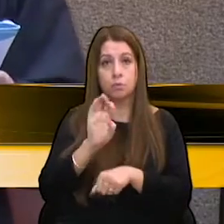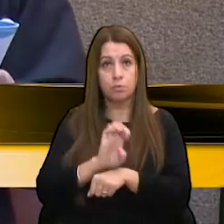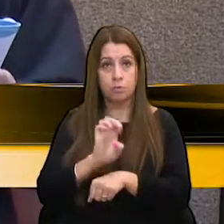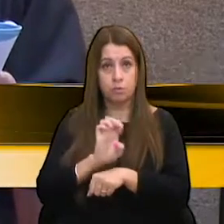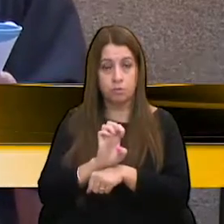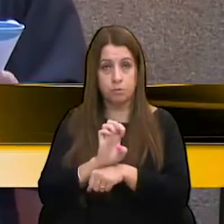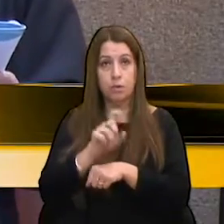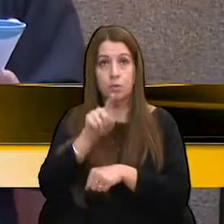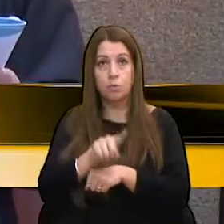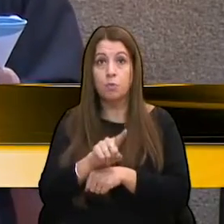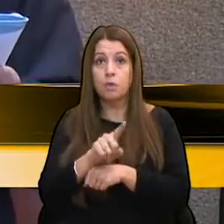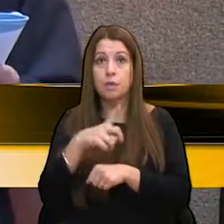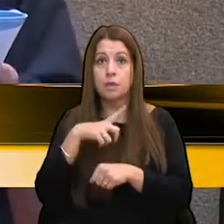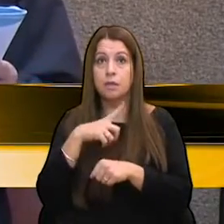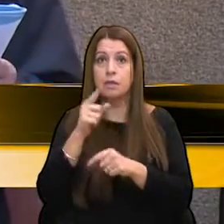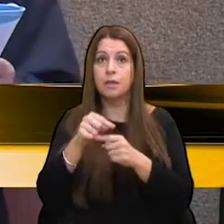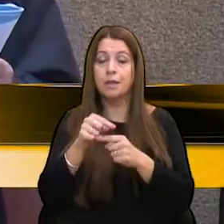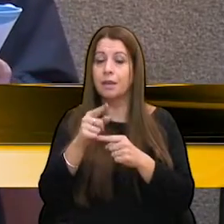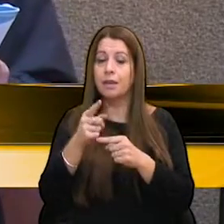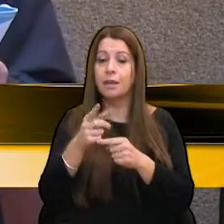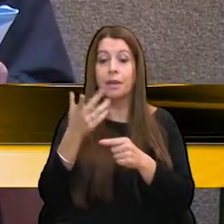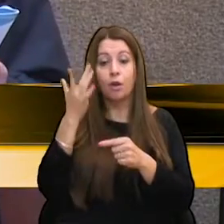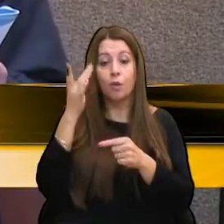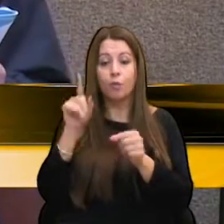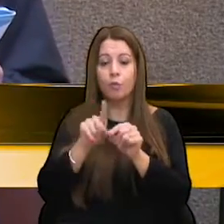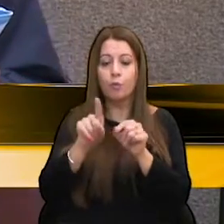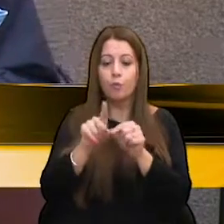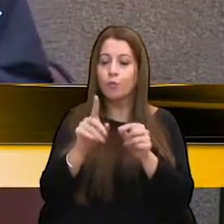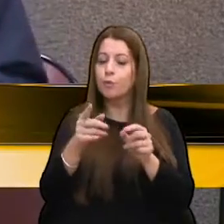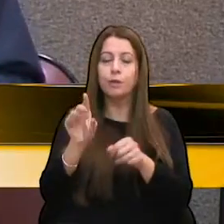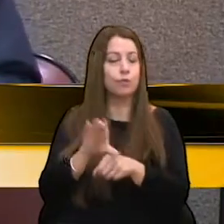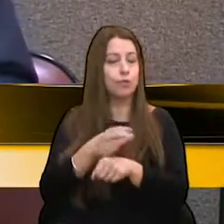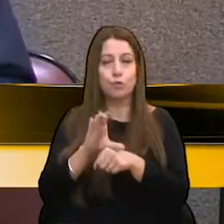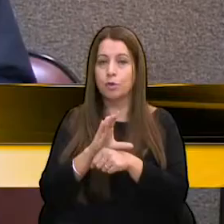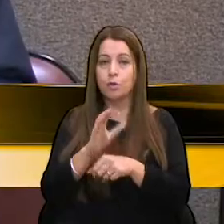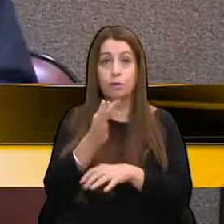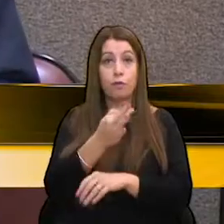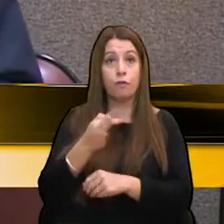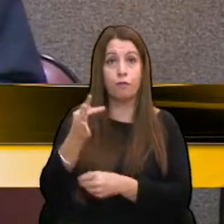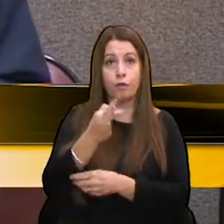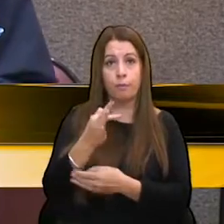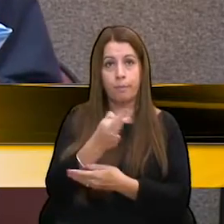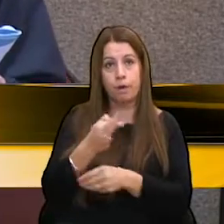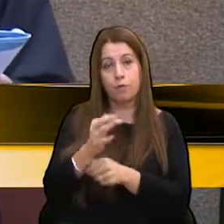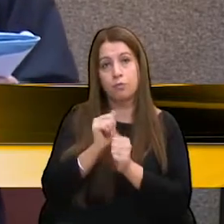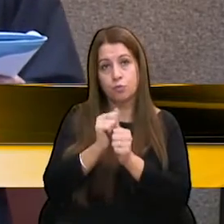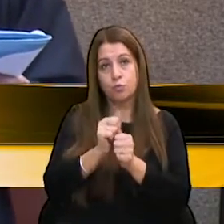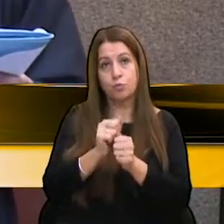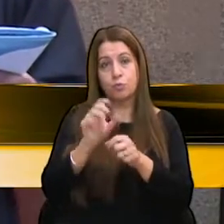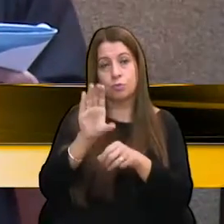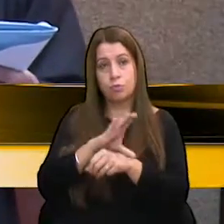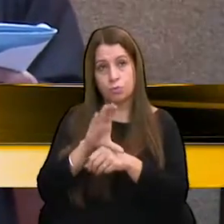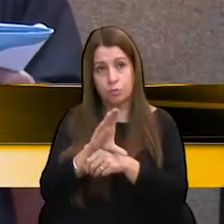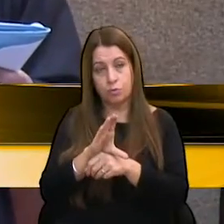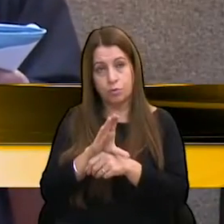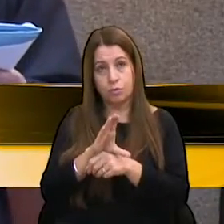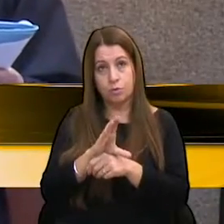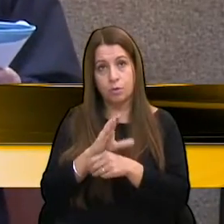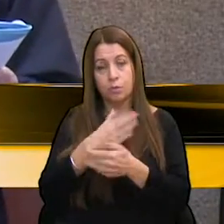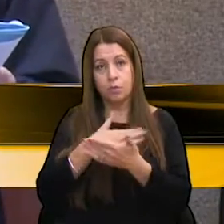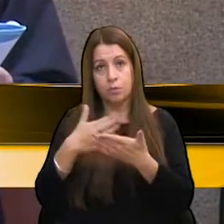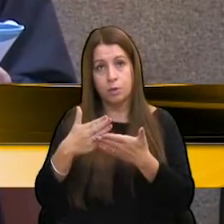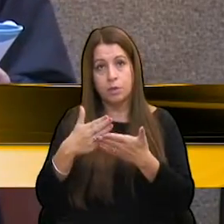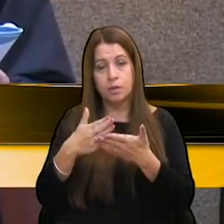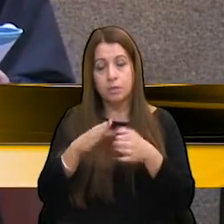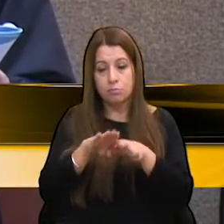Estado, o que macula com o vício da inconstitucionalidade formal e material à luz da Constituição. Pelo princípio